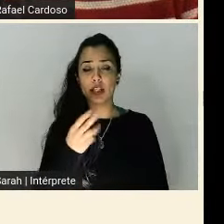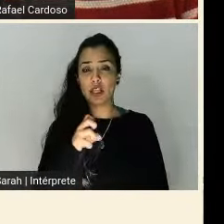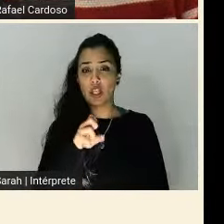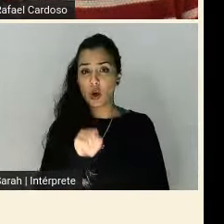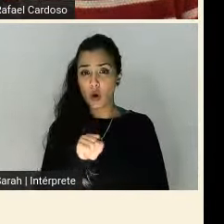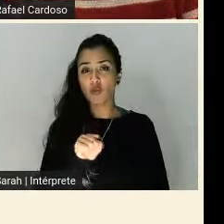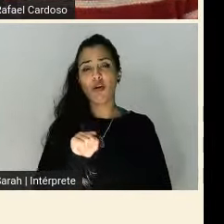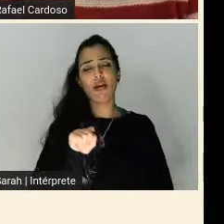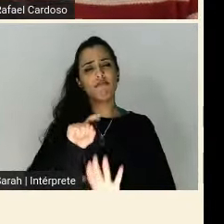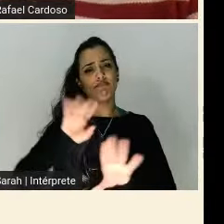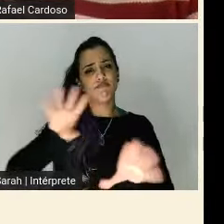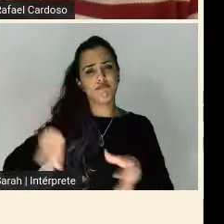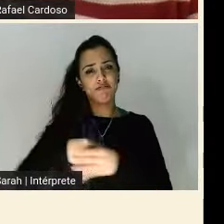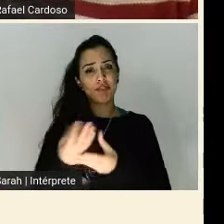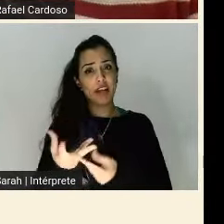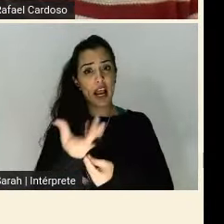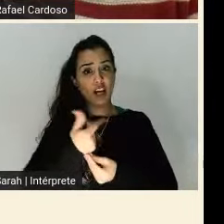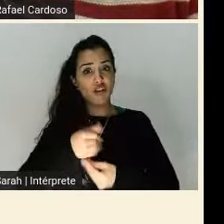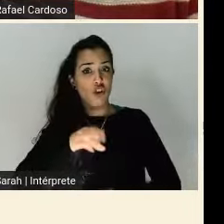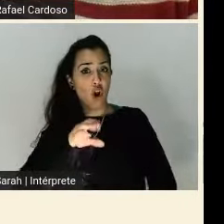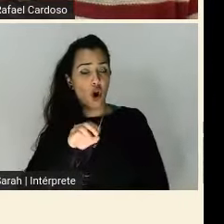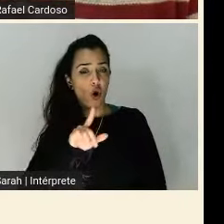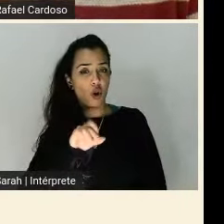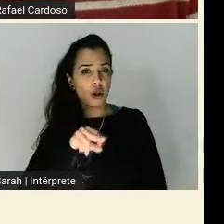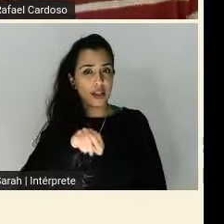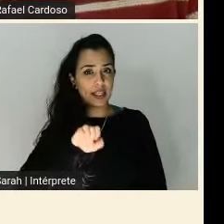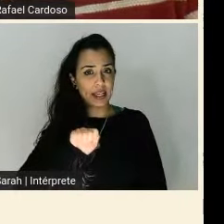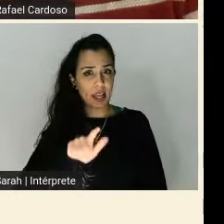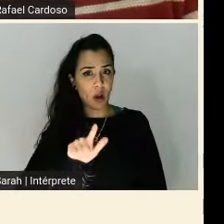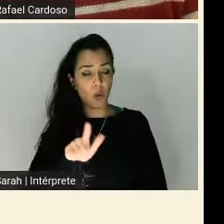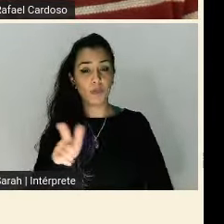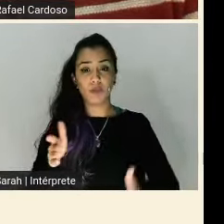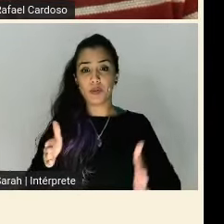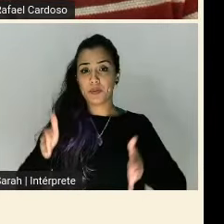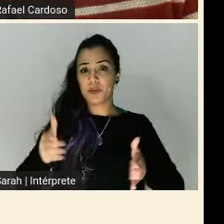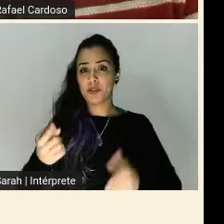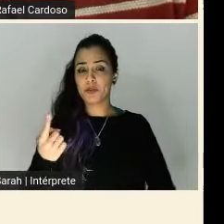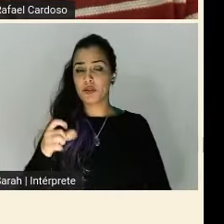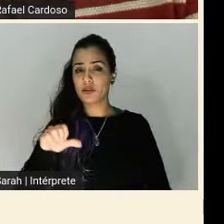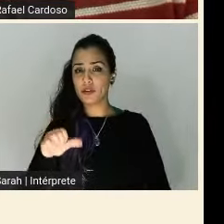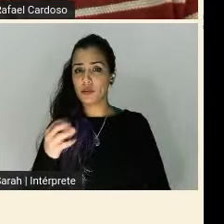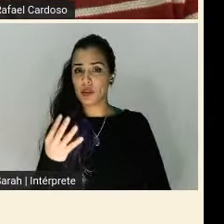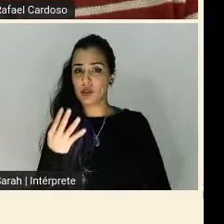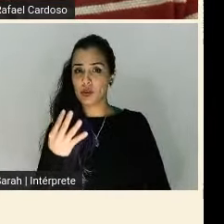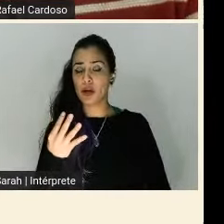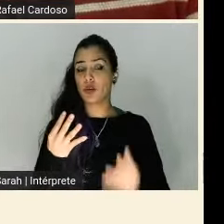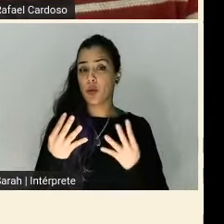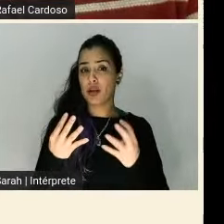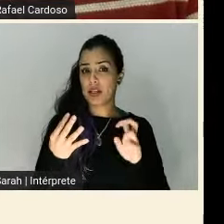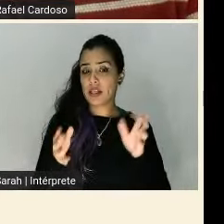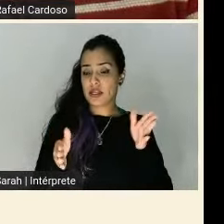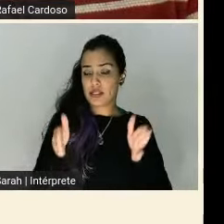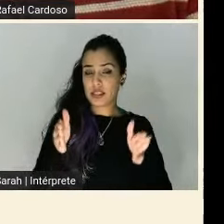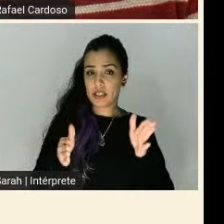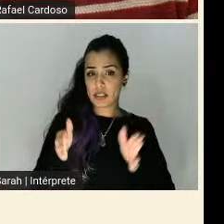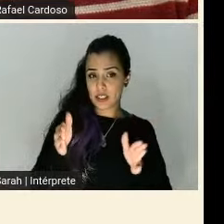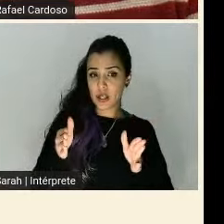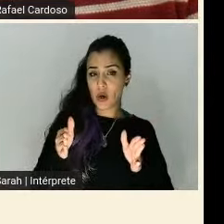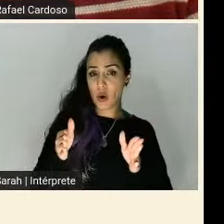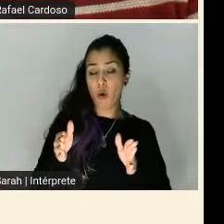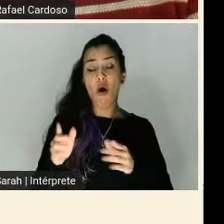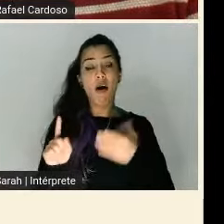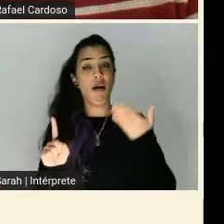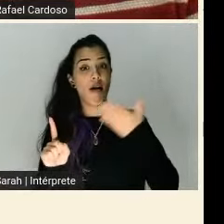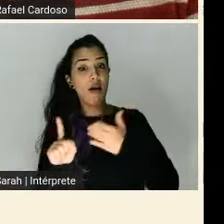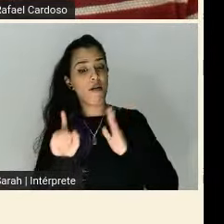colonial. E em 1944 a 45, conforme demonstrou Fernando Areias Peixoto, ele dedicava